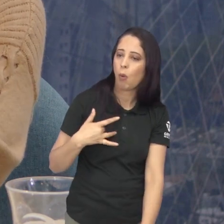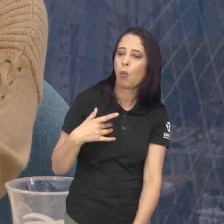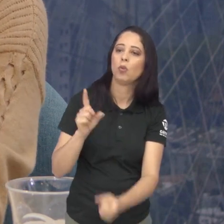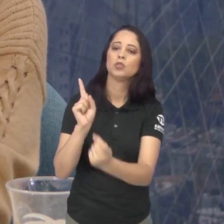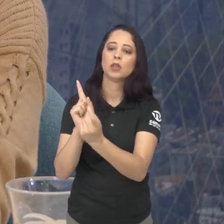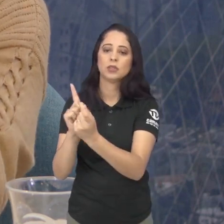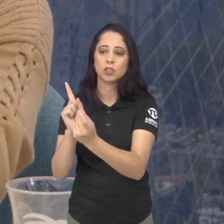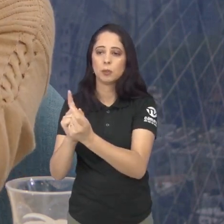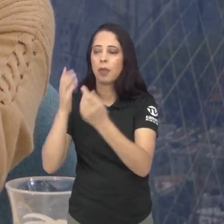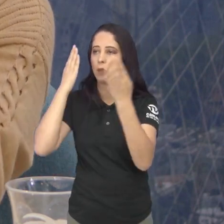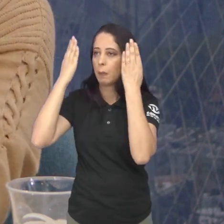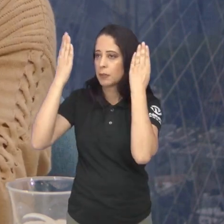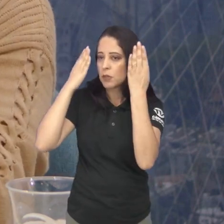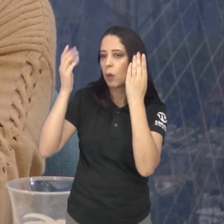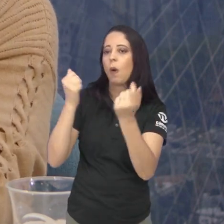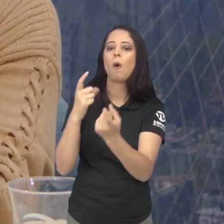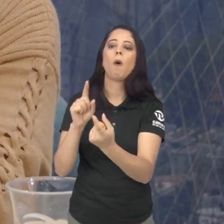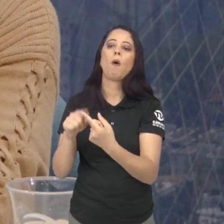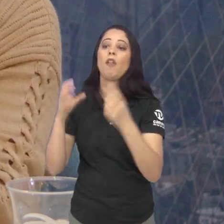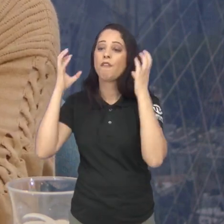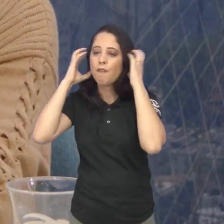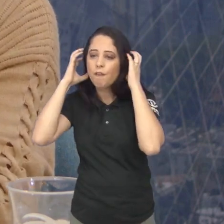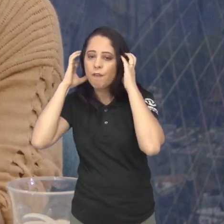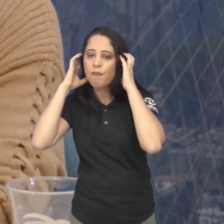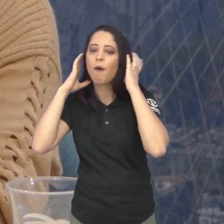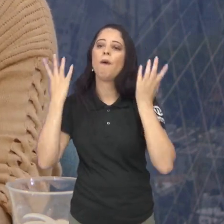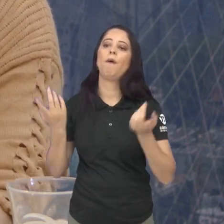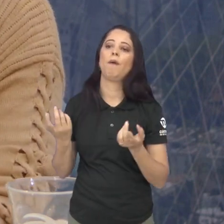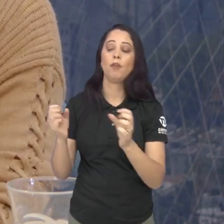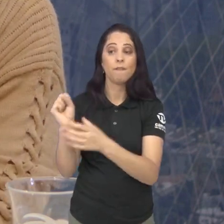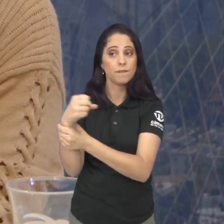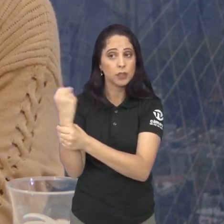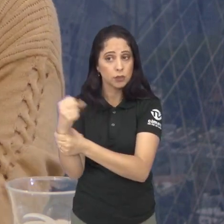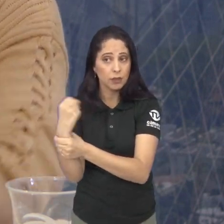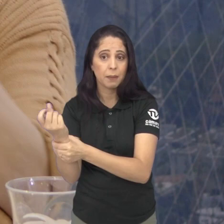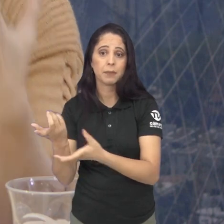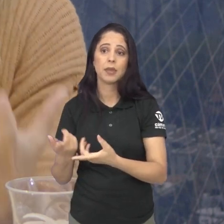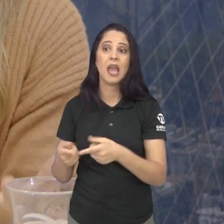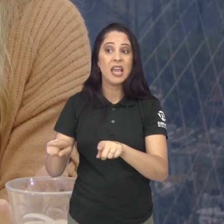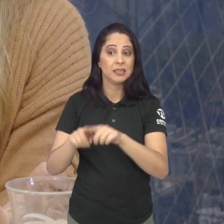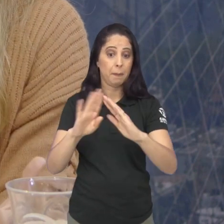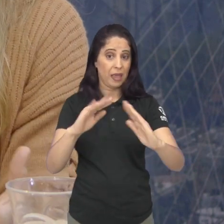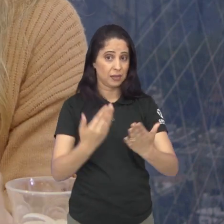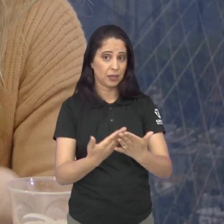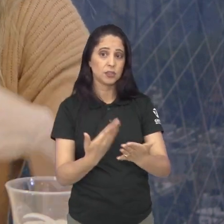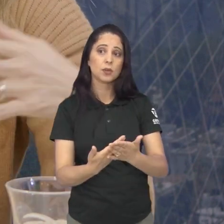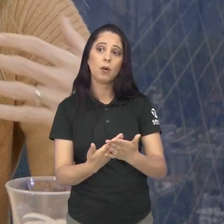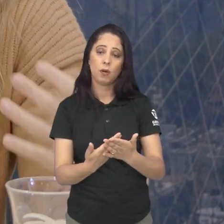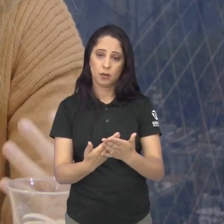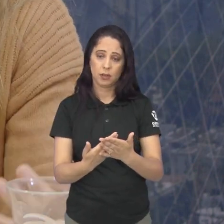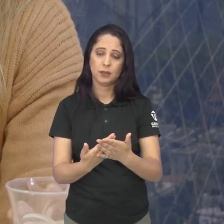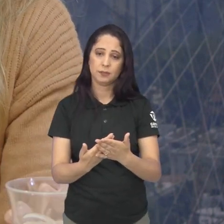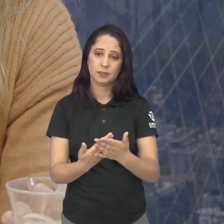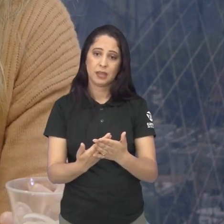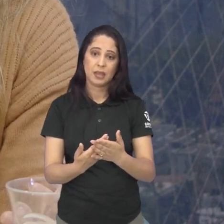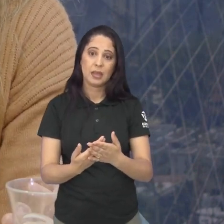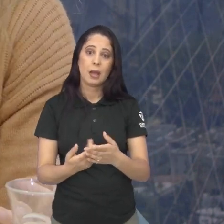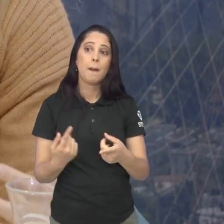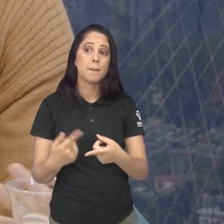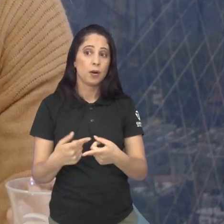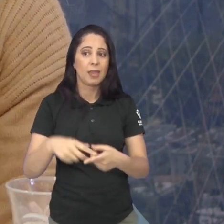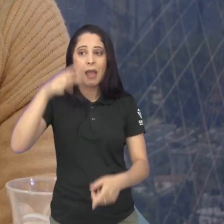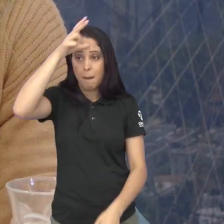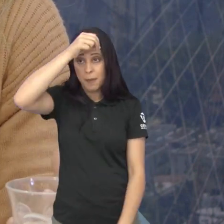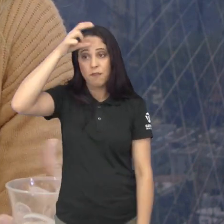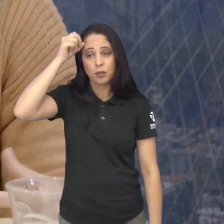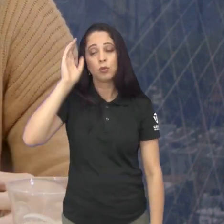área médica, né, psicóloga, TO, fono, fisioterapeuta, psicomotricista, e inclusive na escola, que é outra vertente que a prefeitura